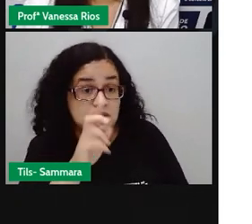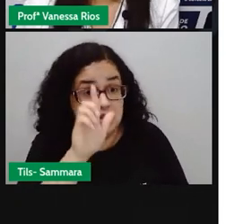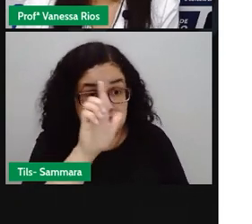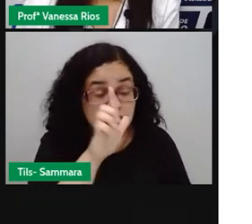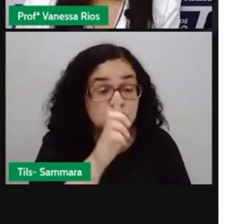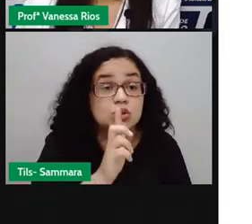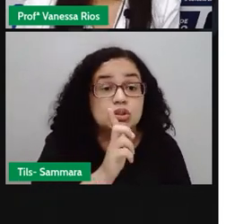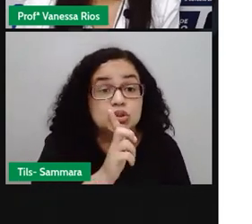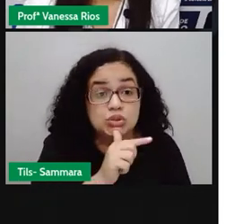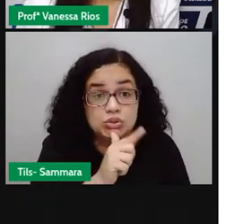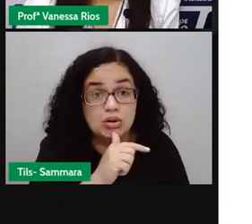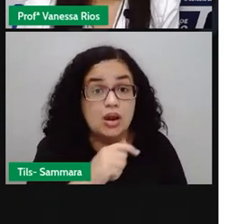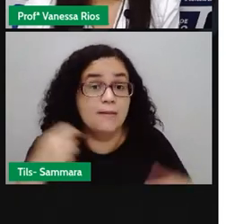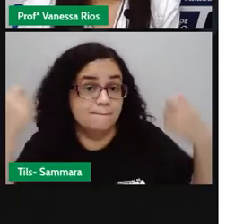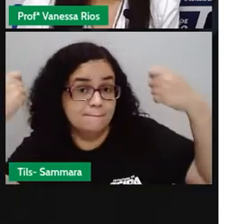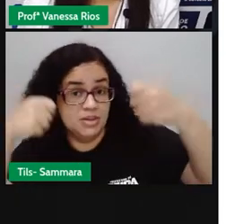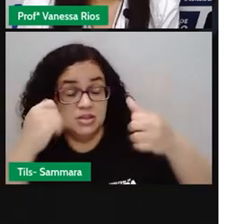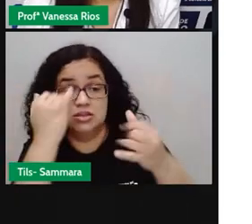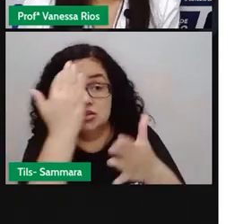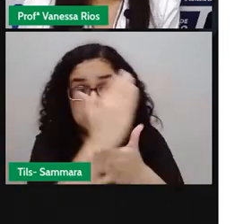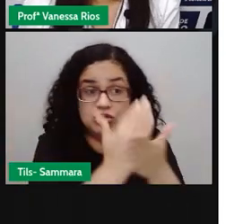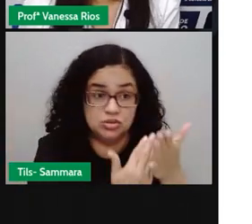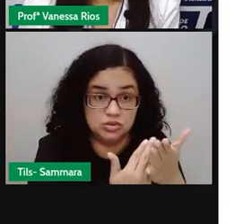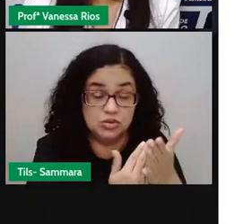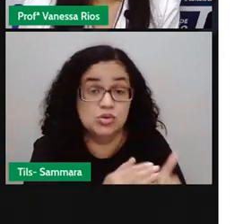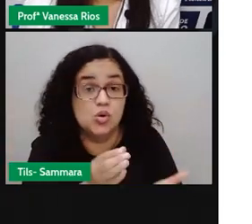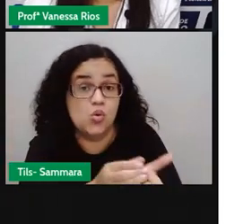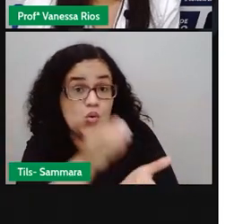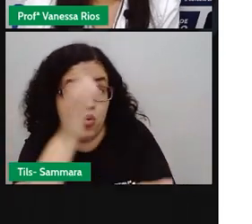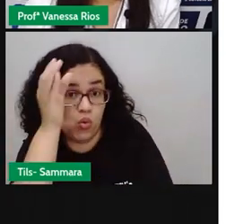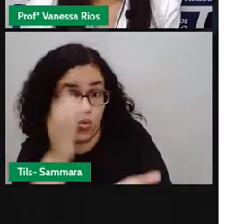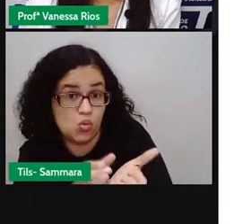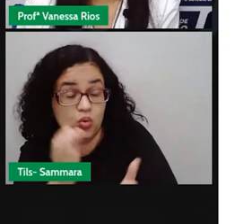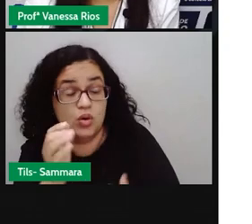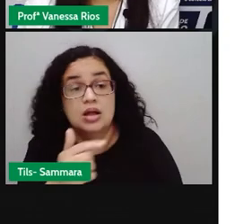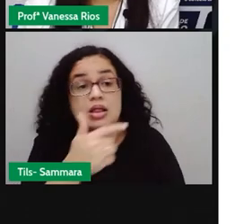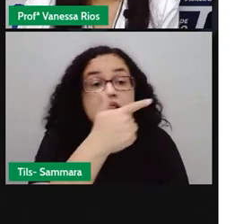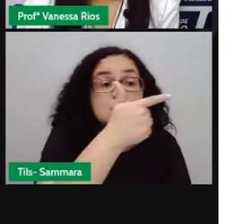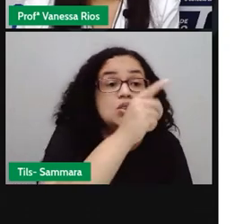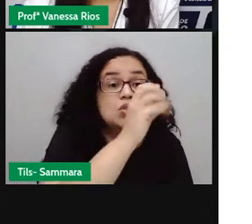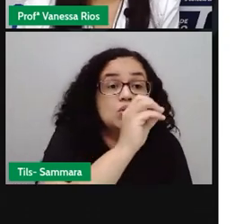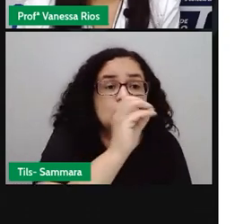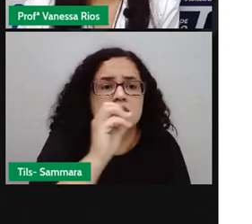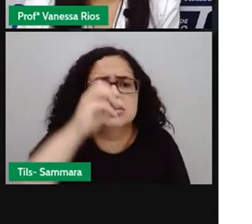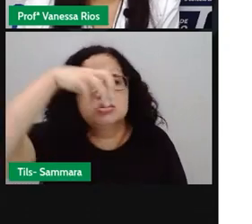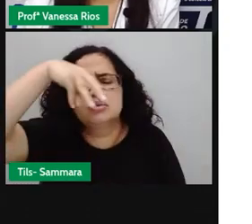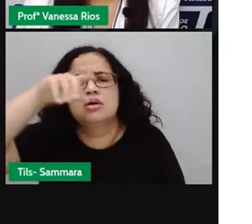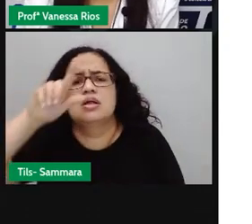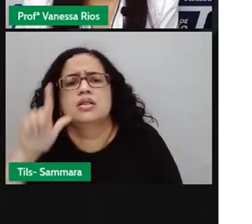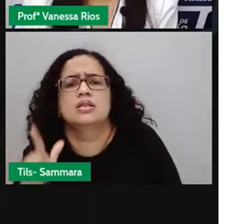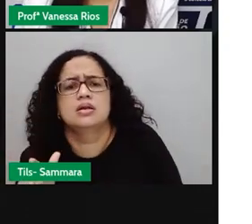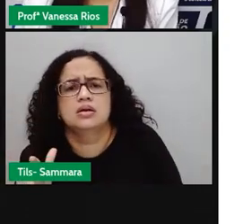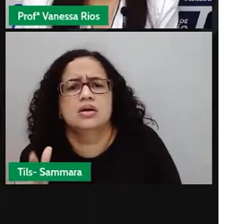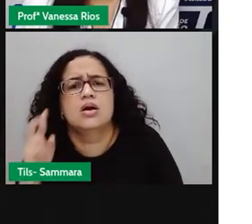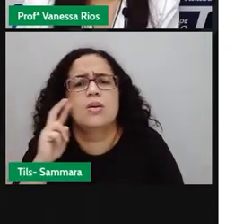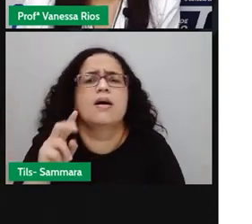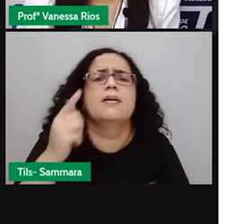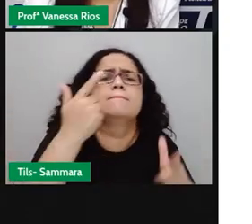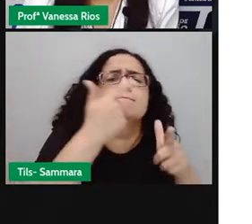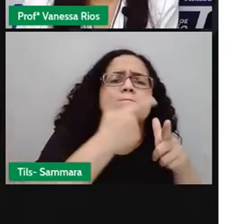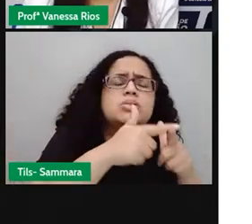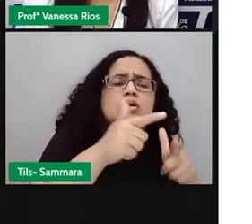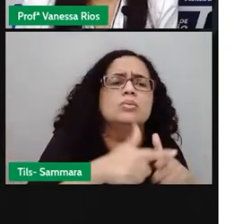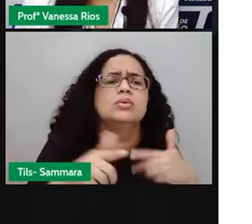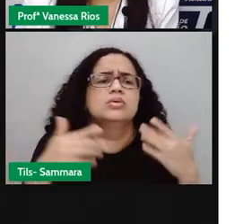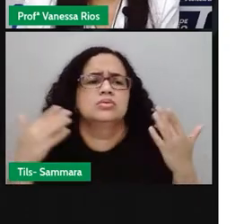de água e precisa distribuir em copos de 200 mililitros. Quando a gente se depara com um problema, qual é